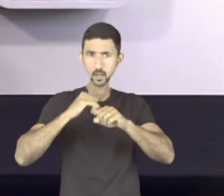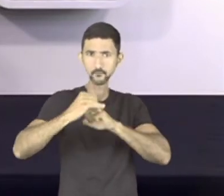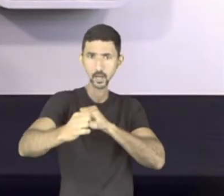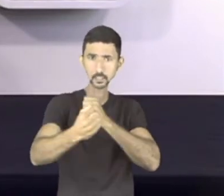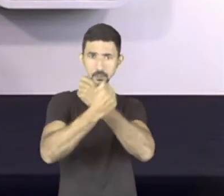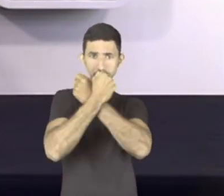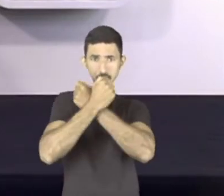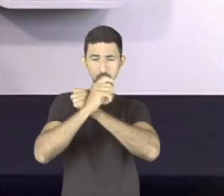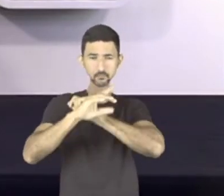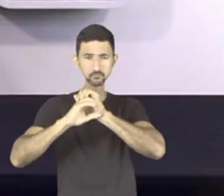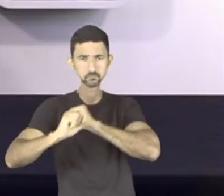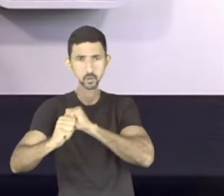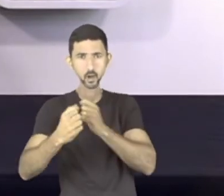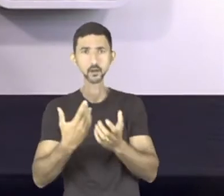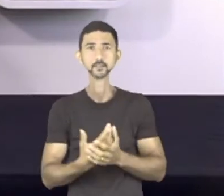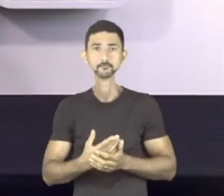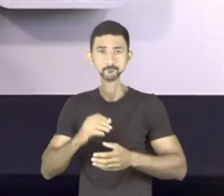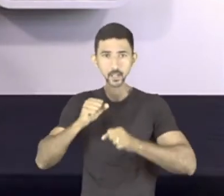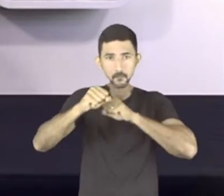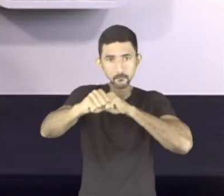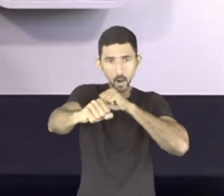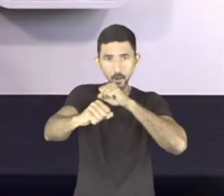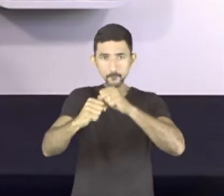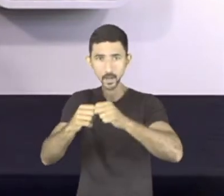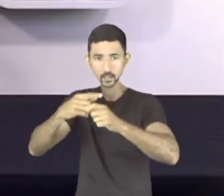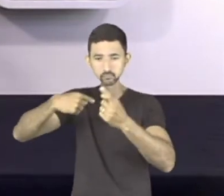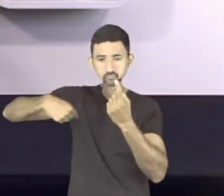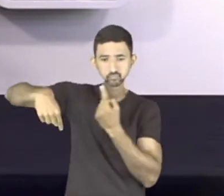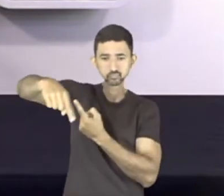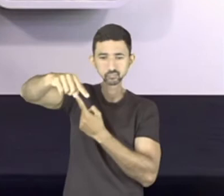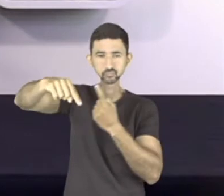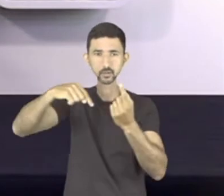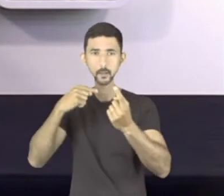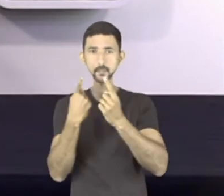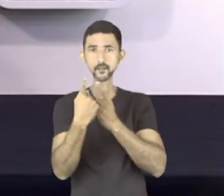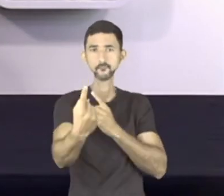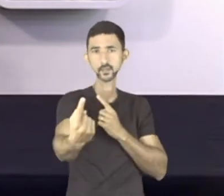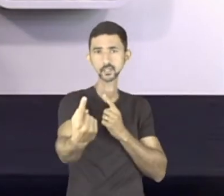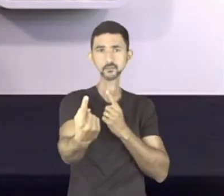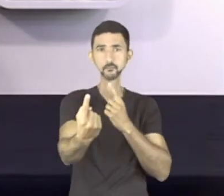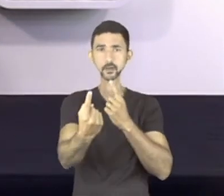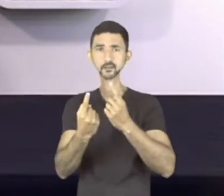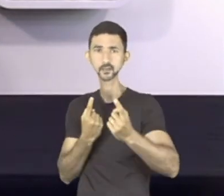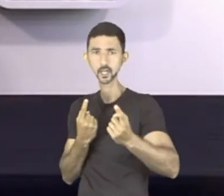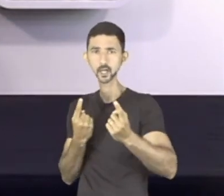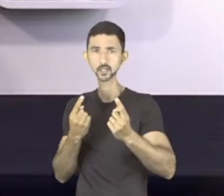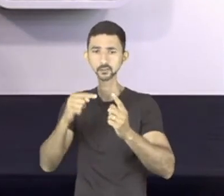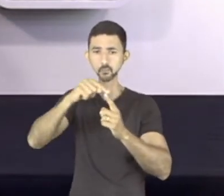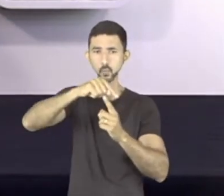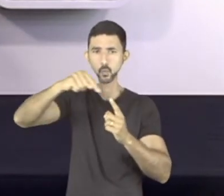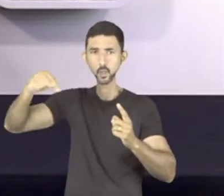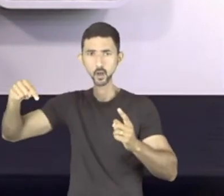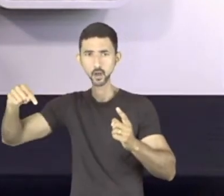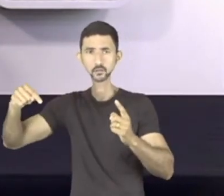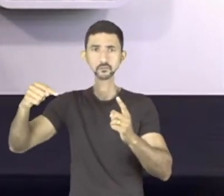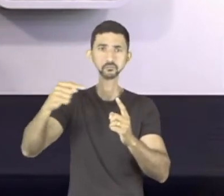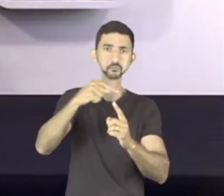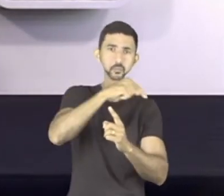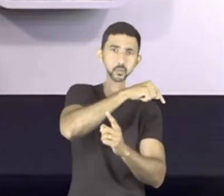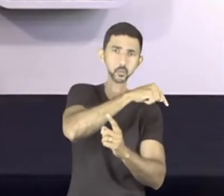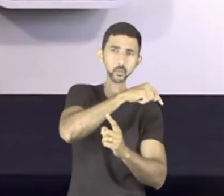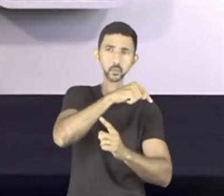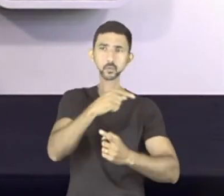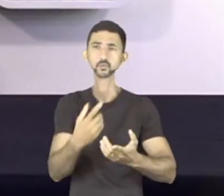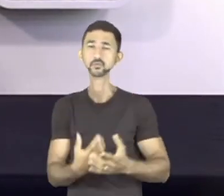ataque e defesa que vão em todas as direções, ou seja, para frente, para trás, para um